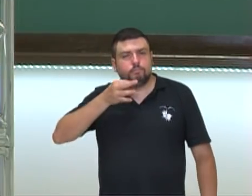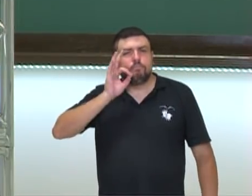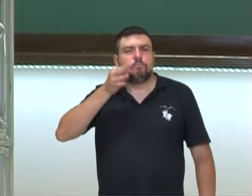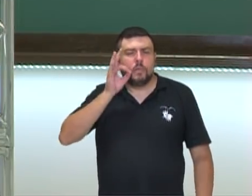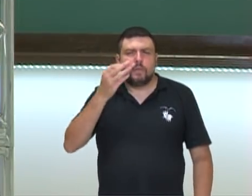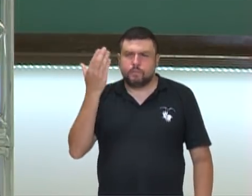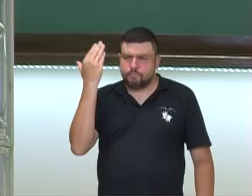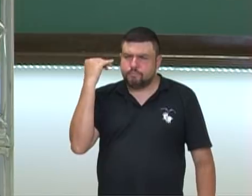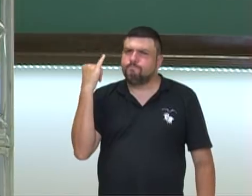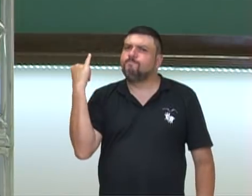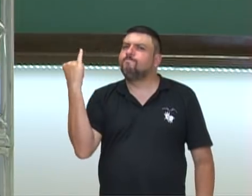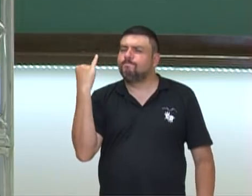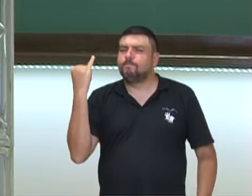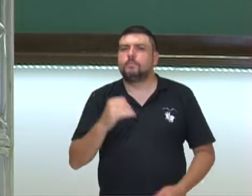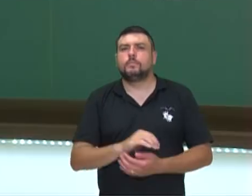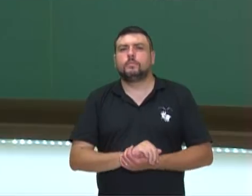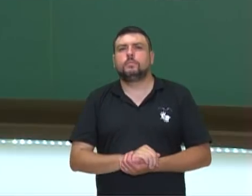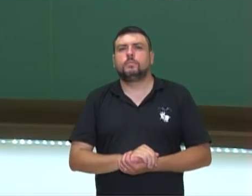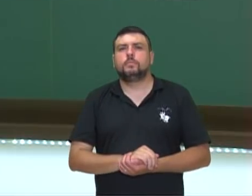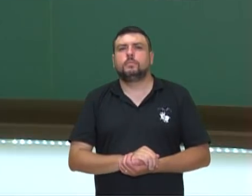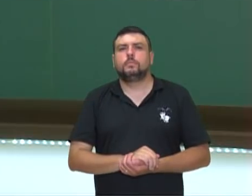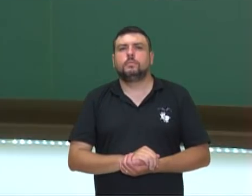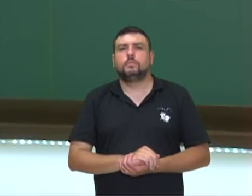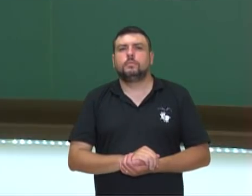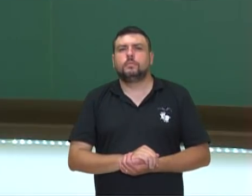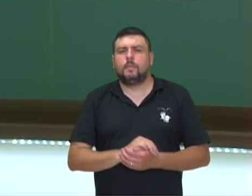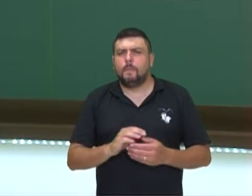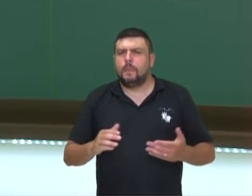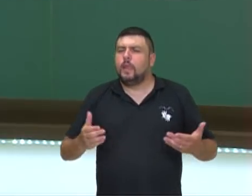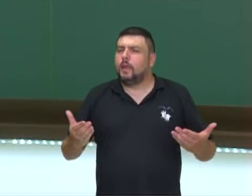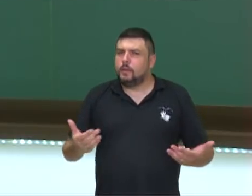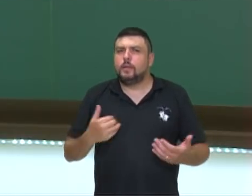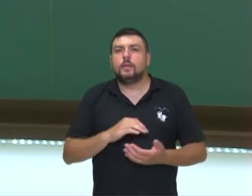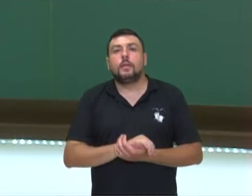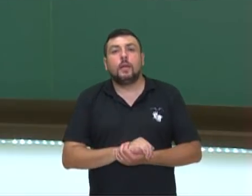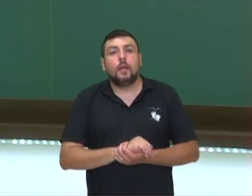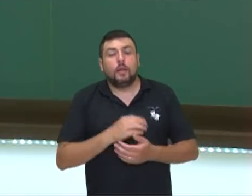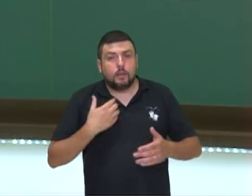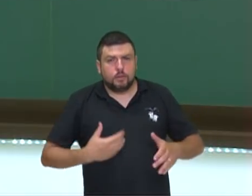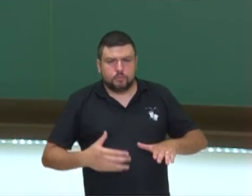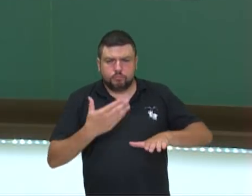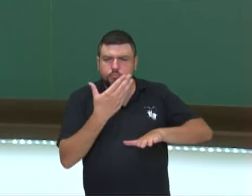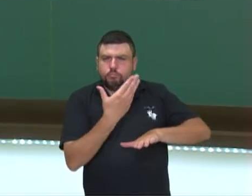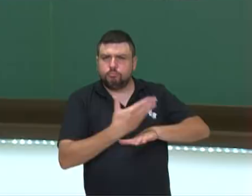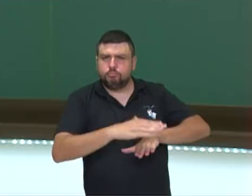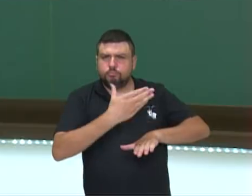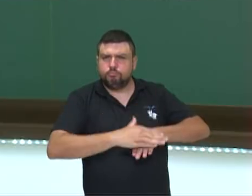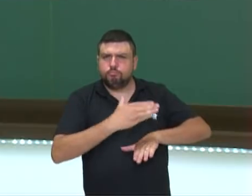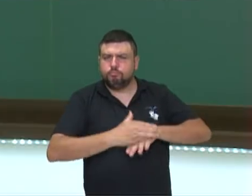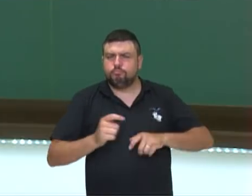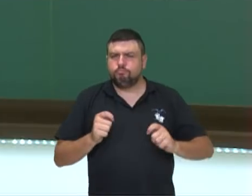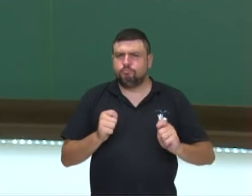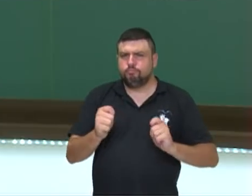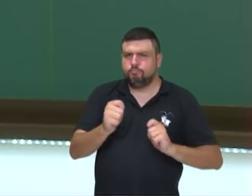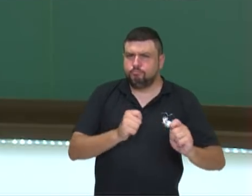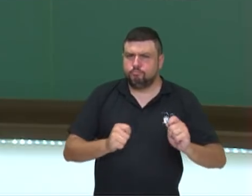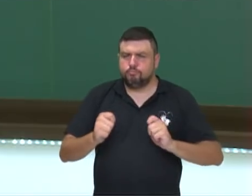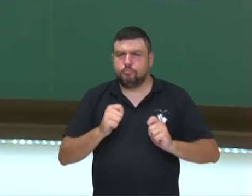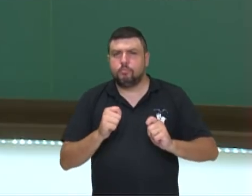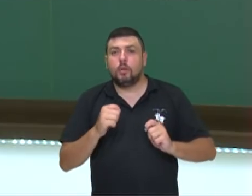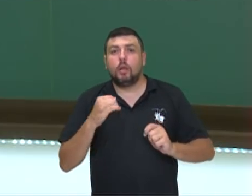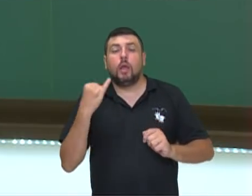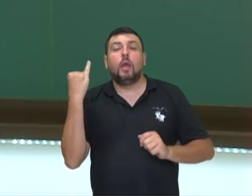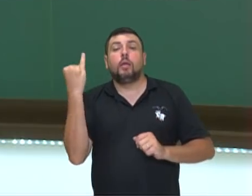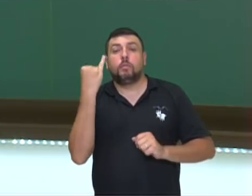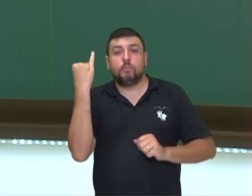de café. Falando nesse assunto, uma atividade econômica, ela tem importância que muitas vezes vai além da